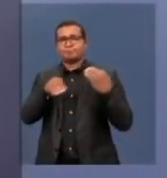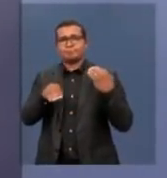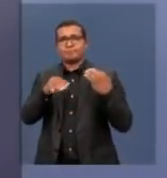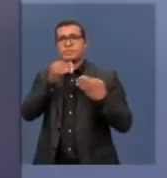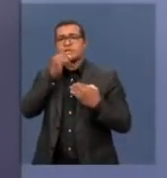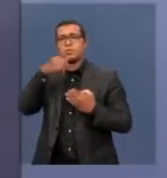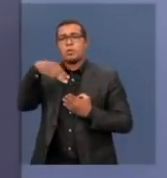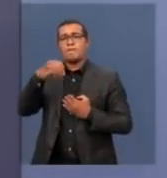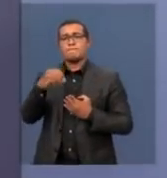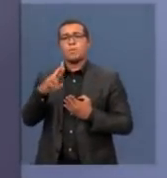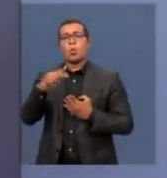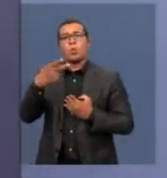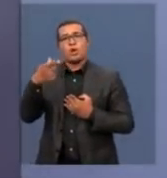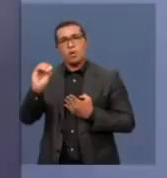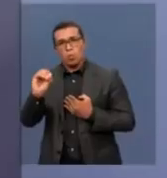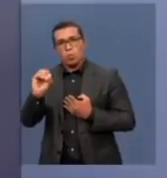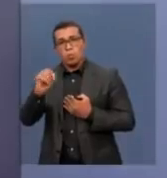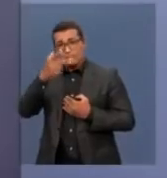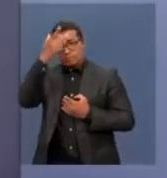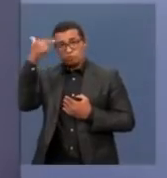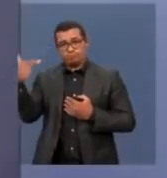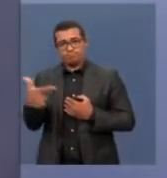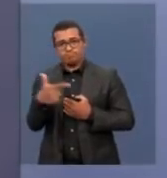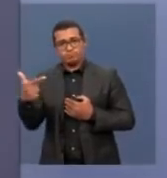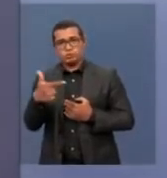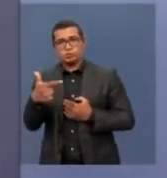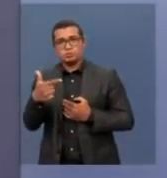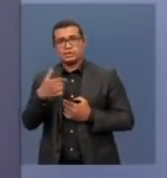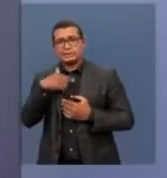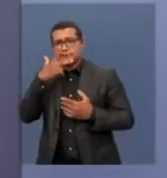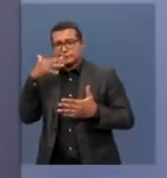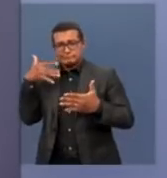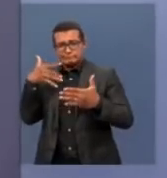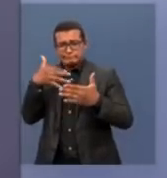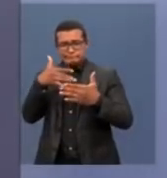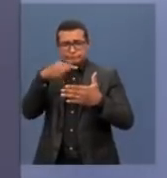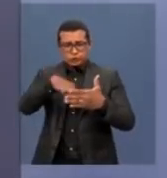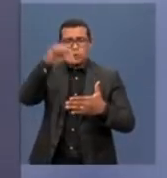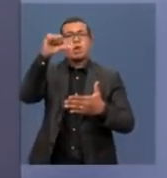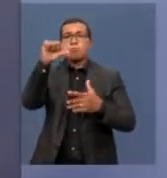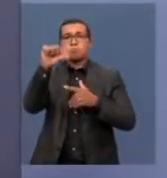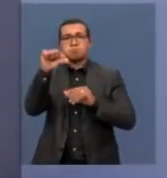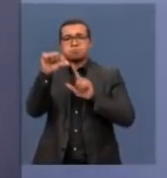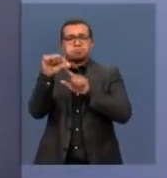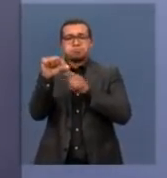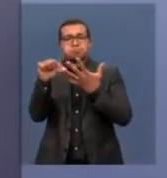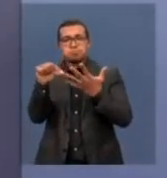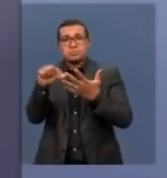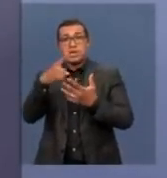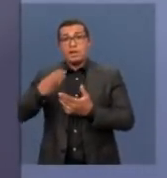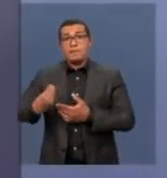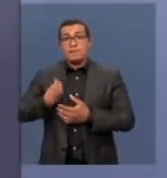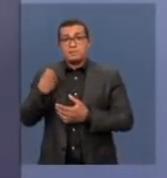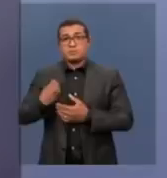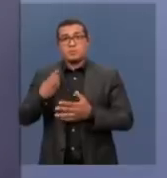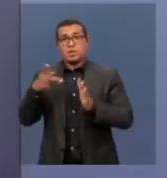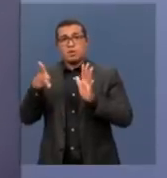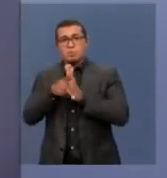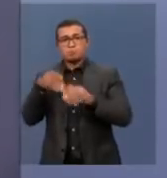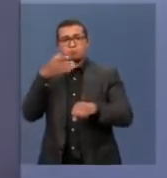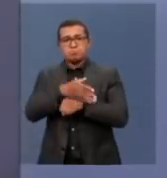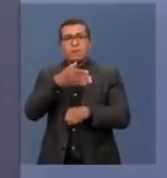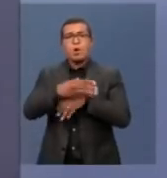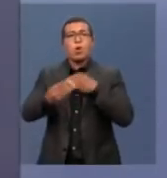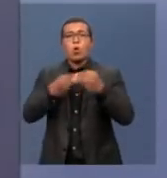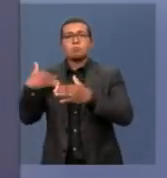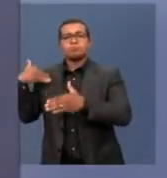entrou numa fase final foi escolhido aos 45 do segundo tempo não participou é de todo um processo